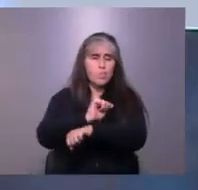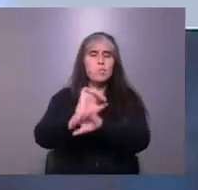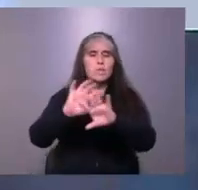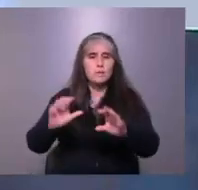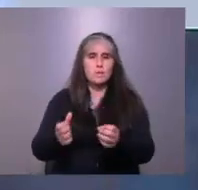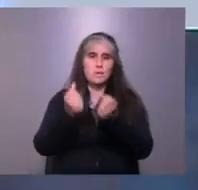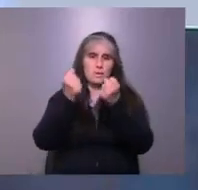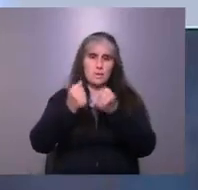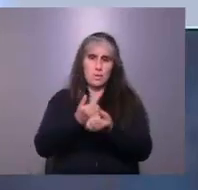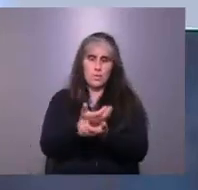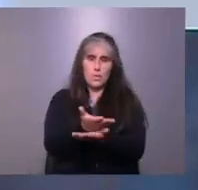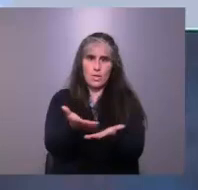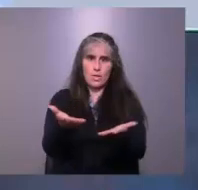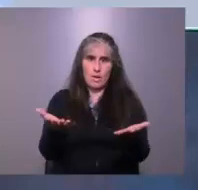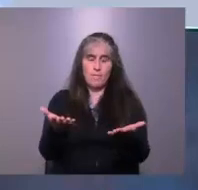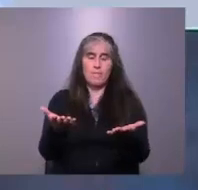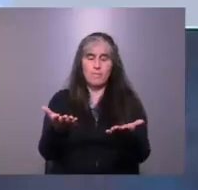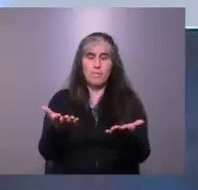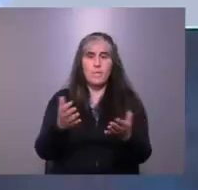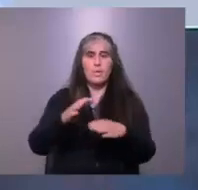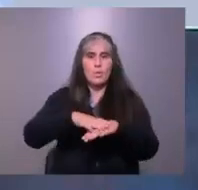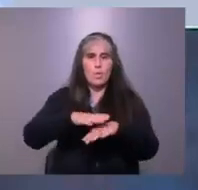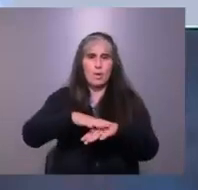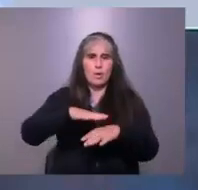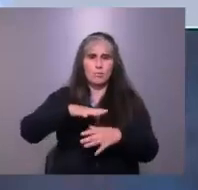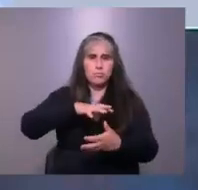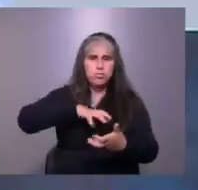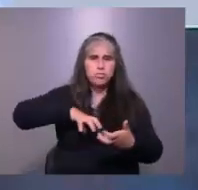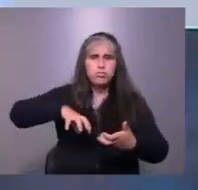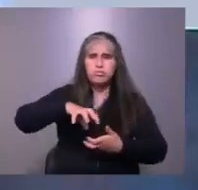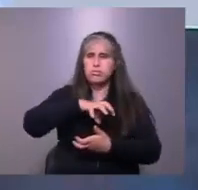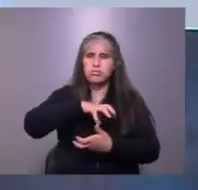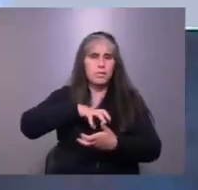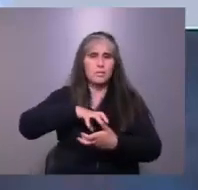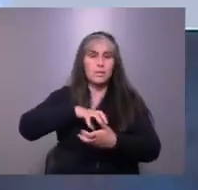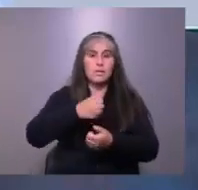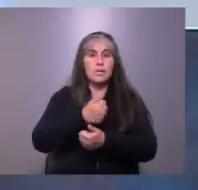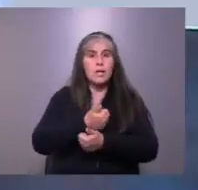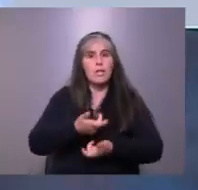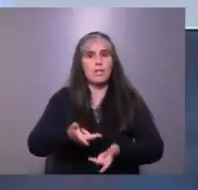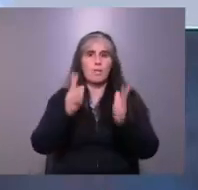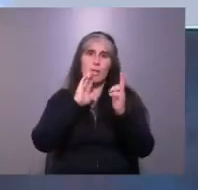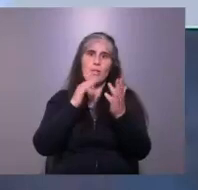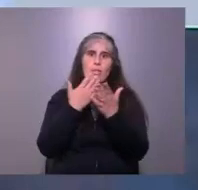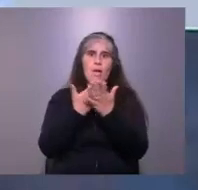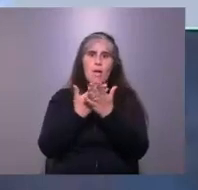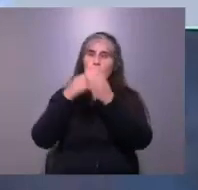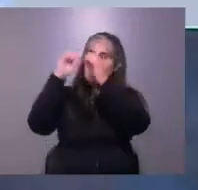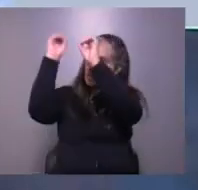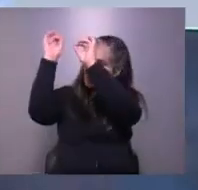a fim de que, libertos do poder das trevas para a claridade da vossa